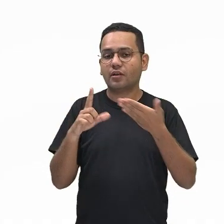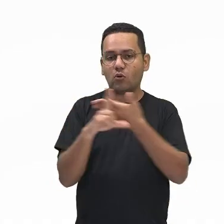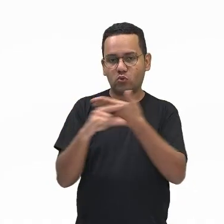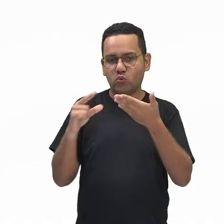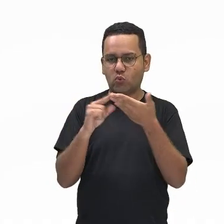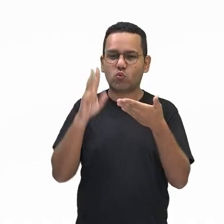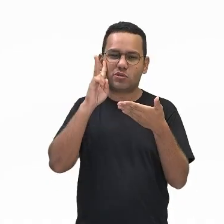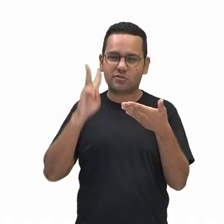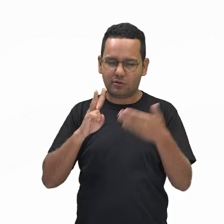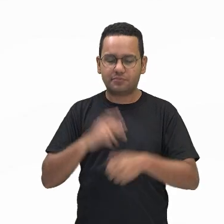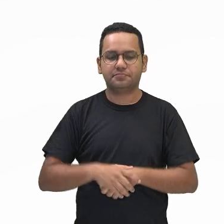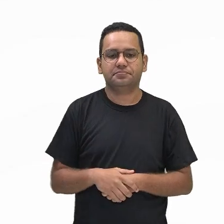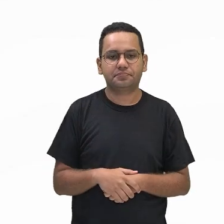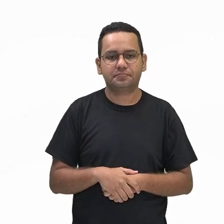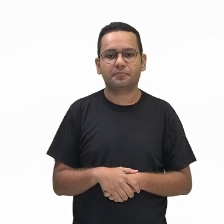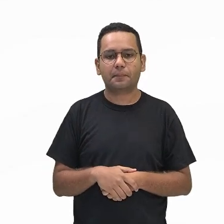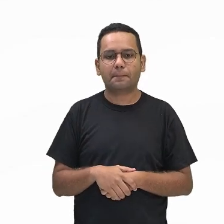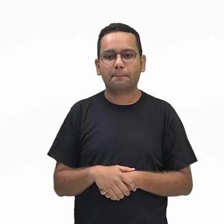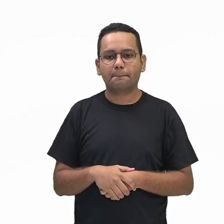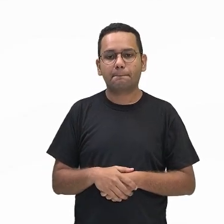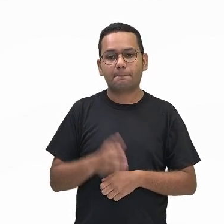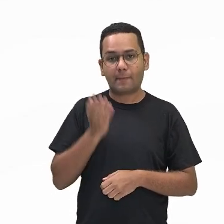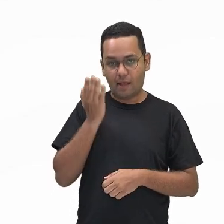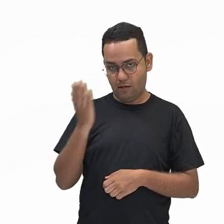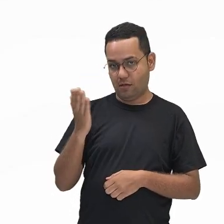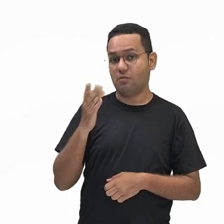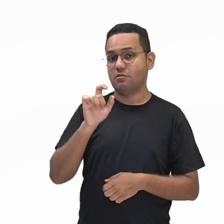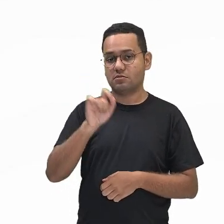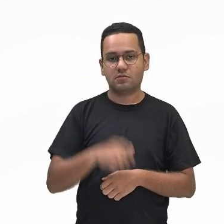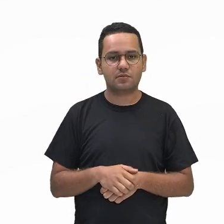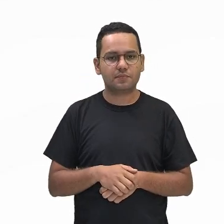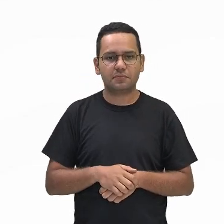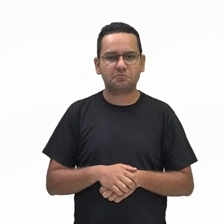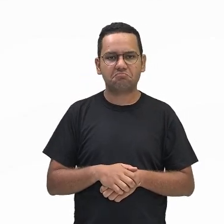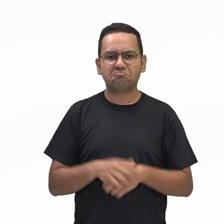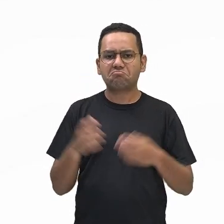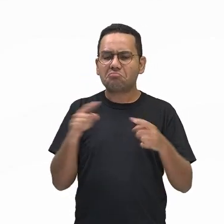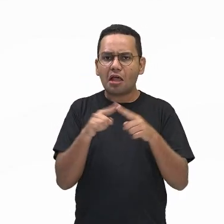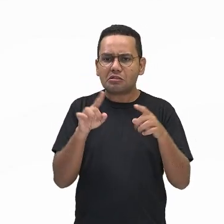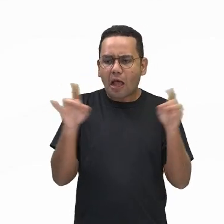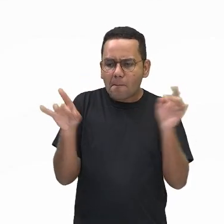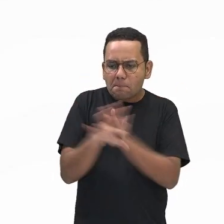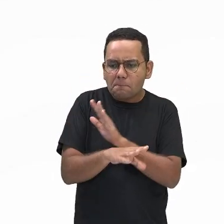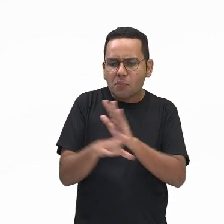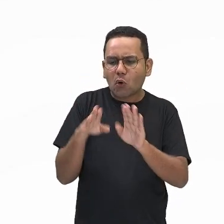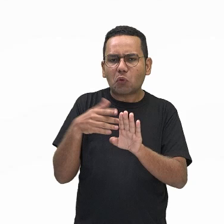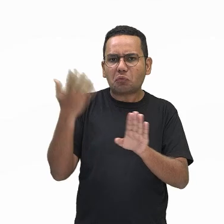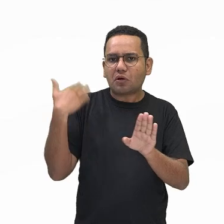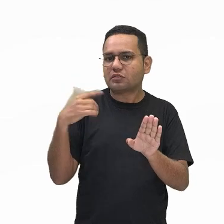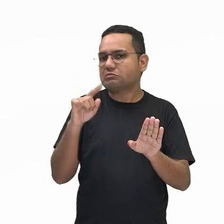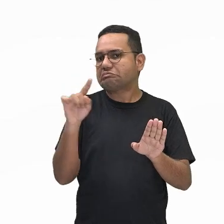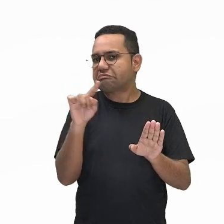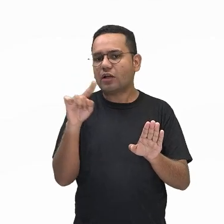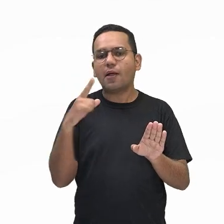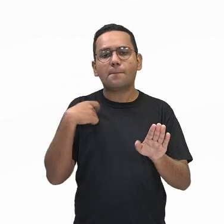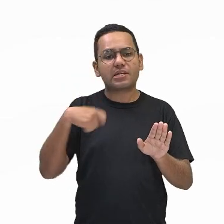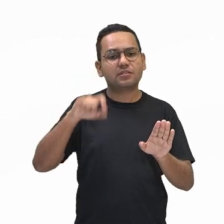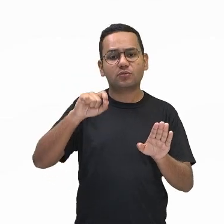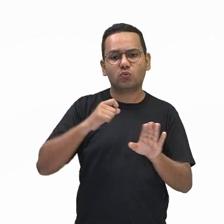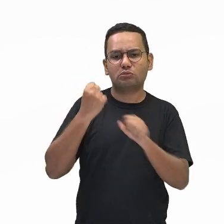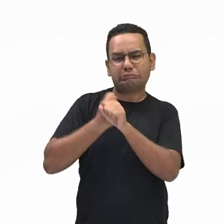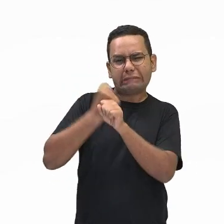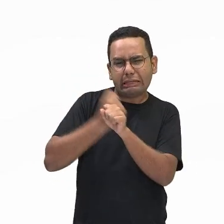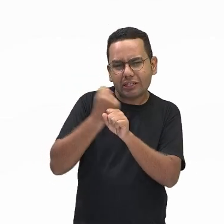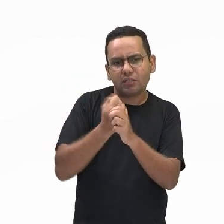só, a genética mendeliana, né? Nem sempre existiu conhecimento a respeito do DNA e dos genes, foram necessários muitos